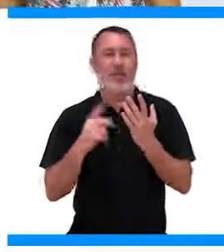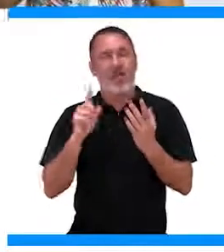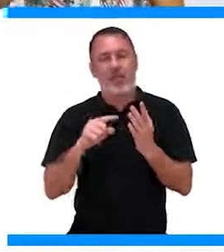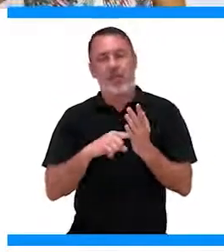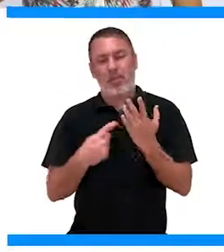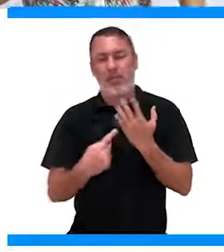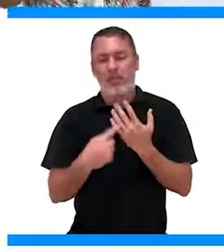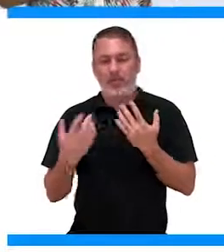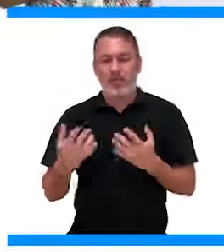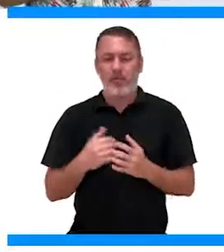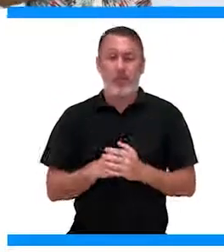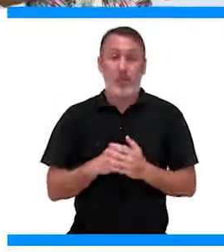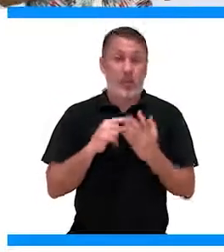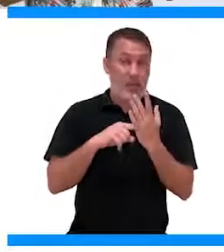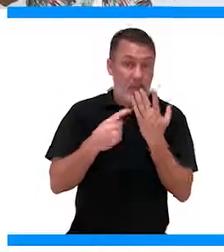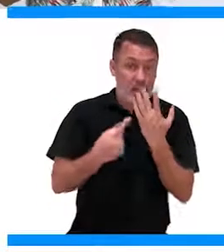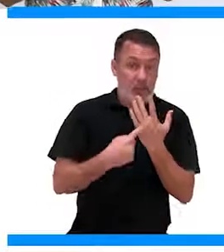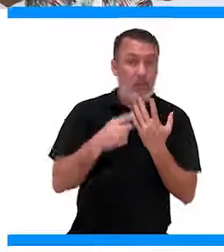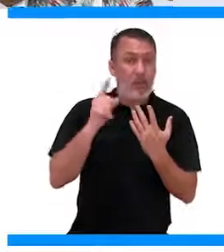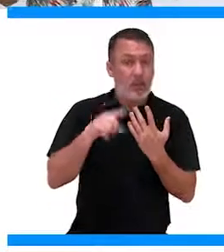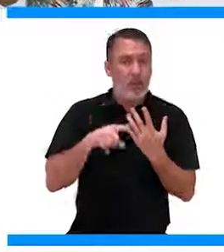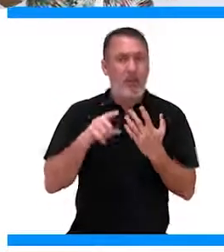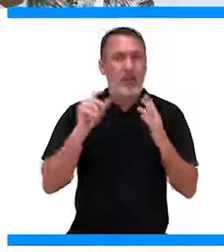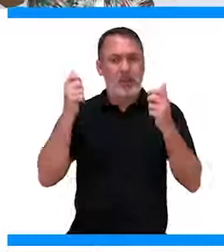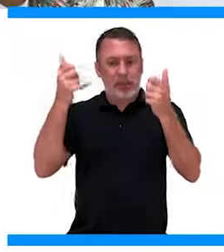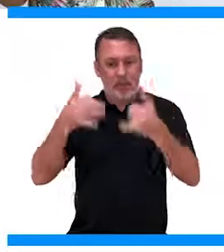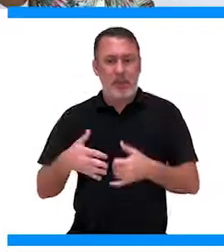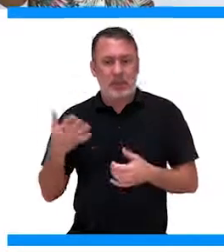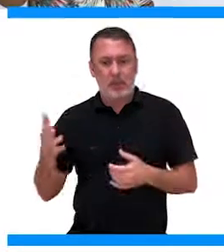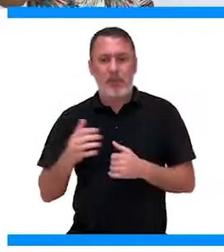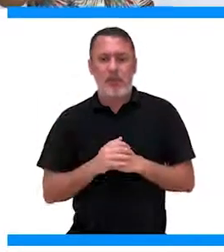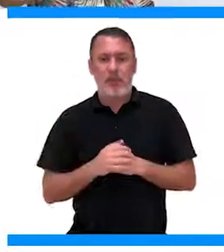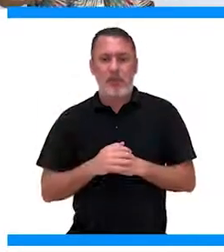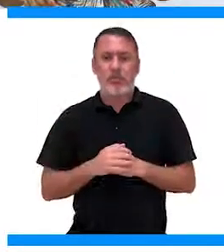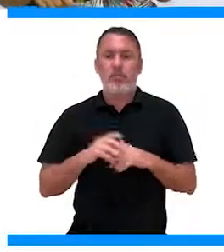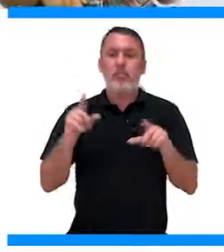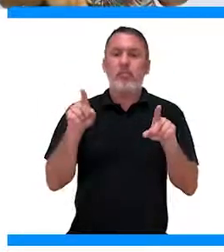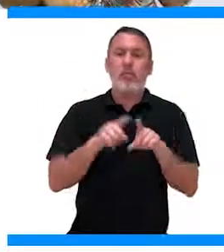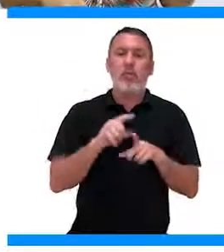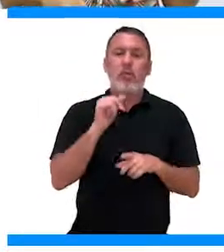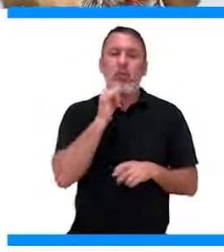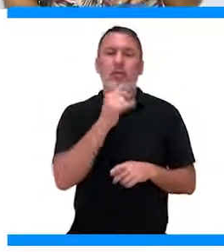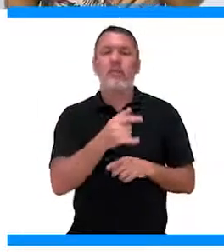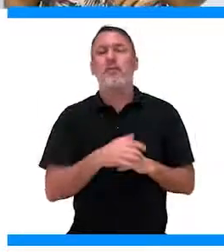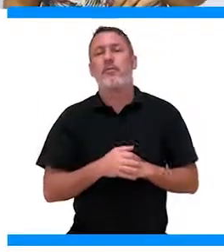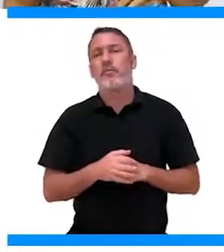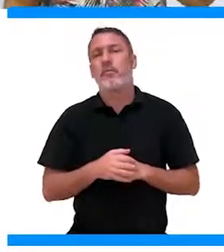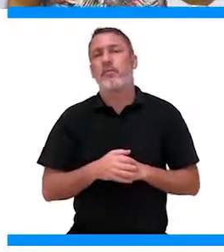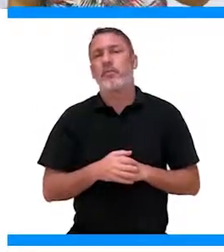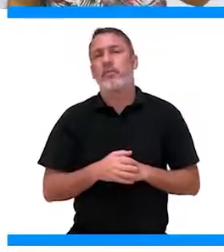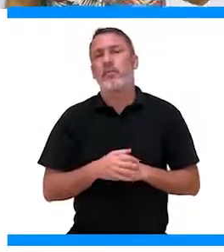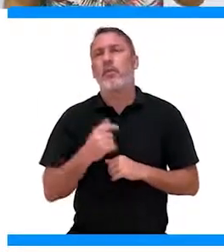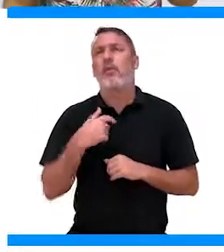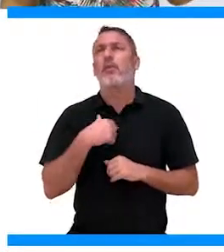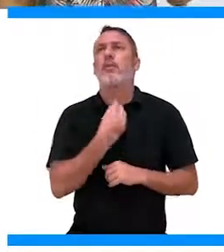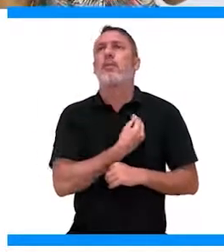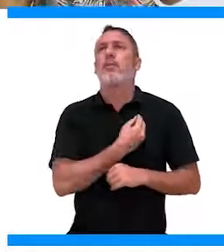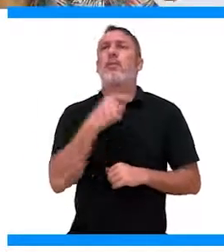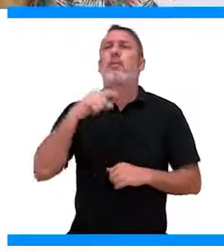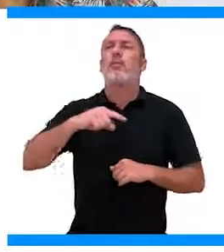significado. Então amor a metáfora traz essa definição. Quando eu digo assim, estou